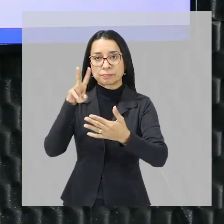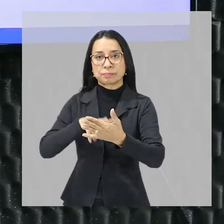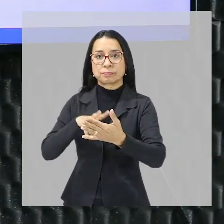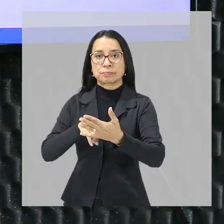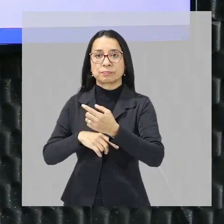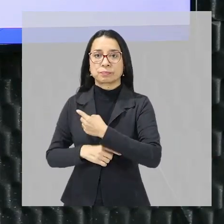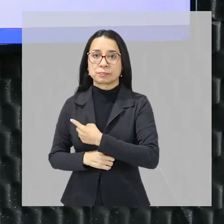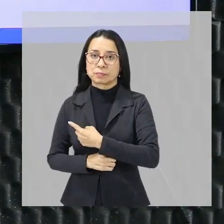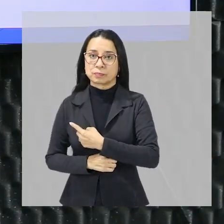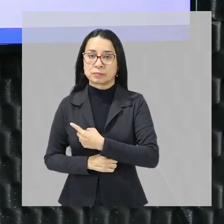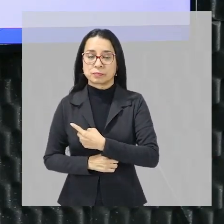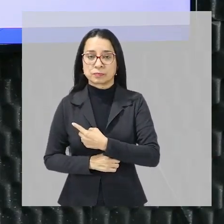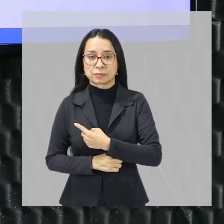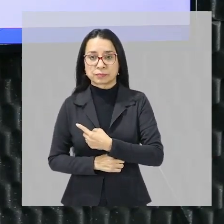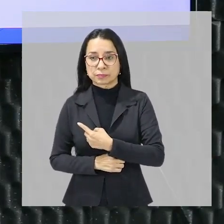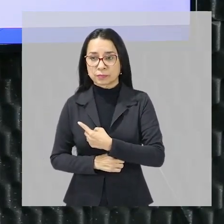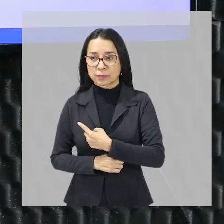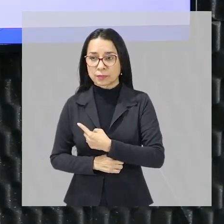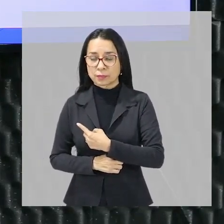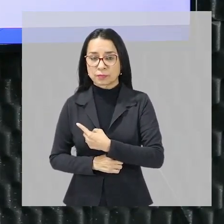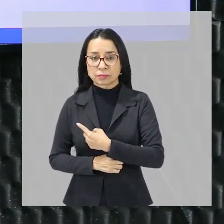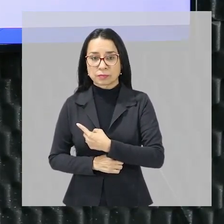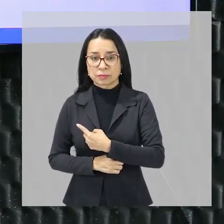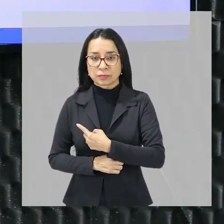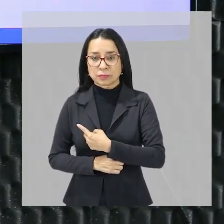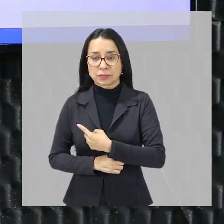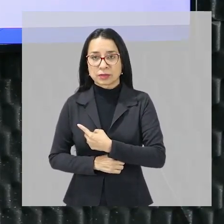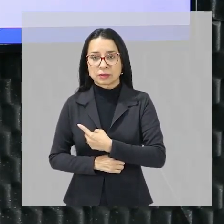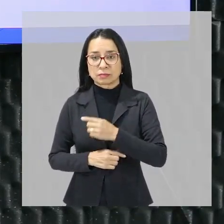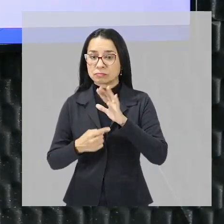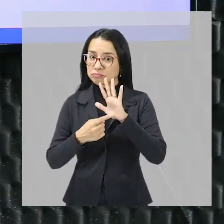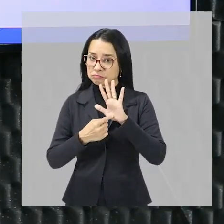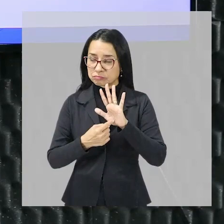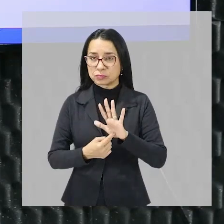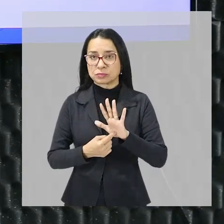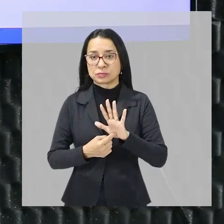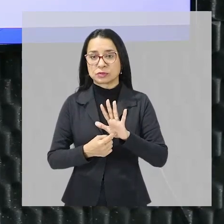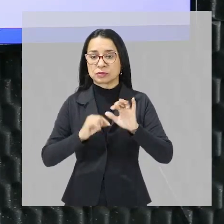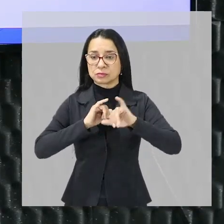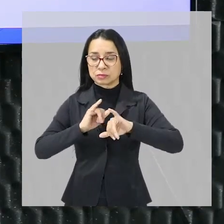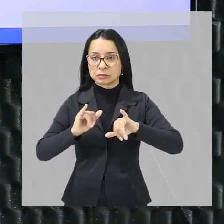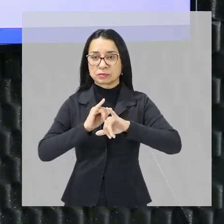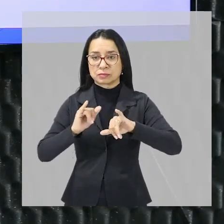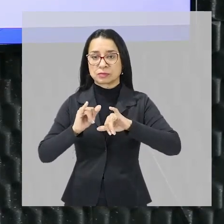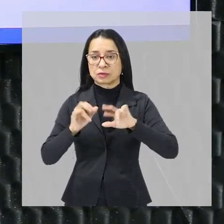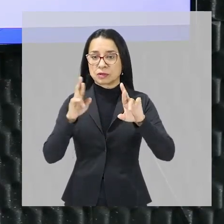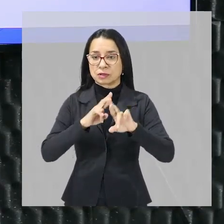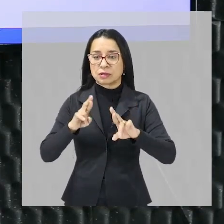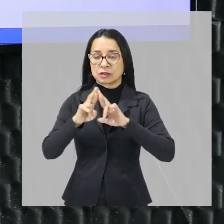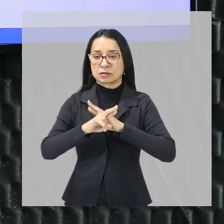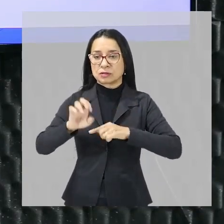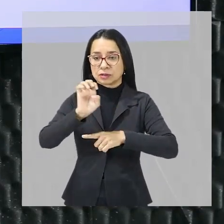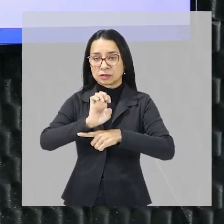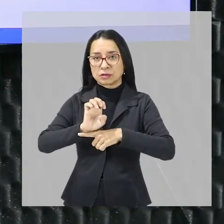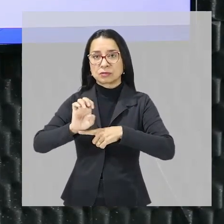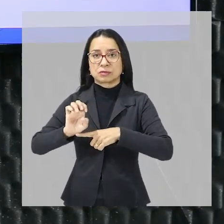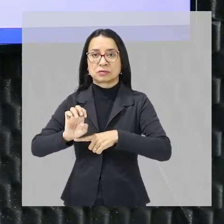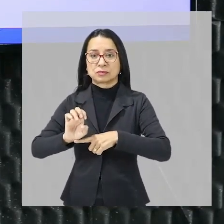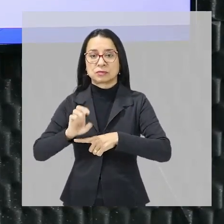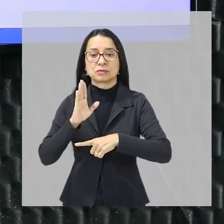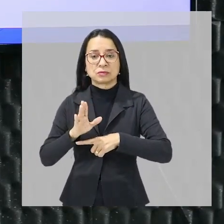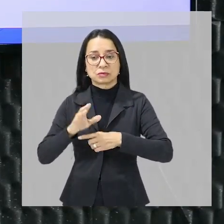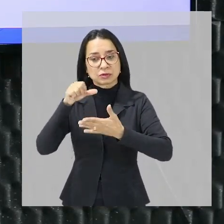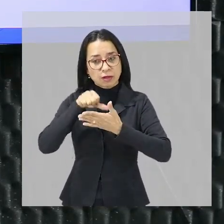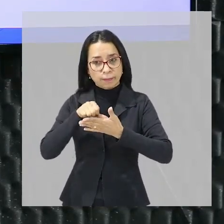os direitos da natureza numa Constituição. Ele está te dando uma informação sobre o Equador. E aí você já deixa